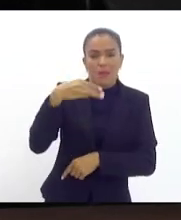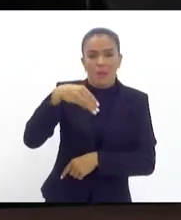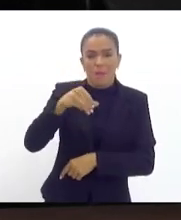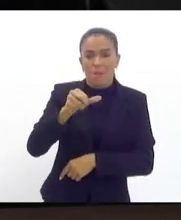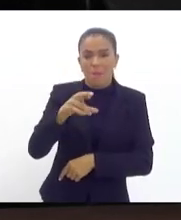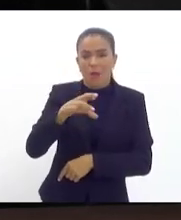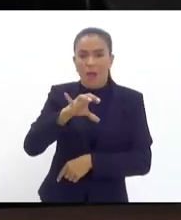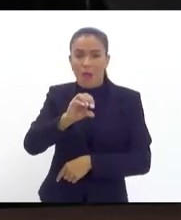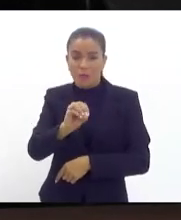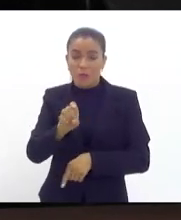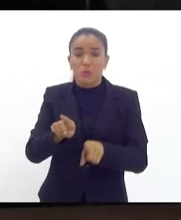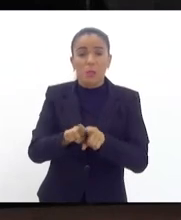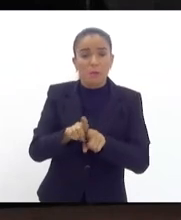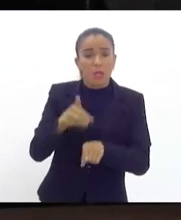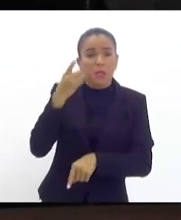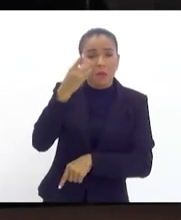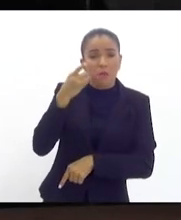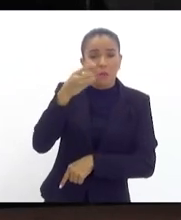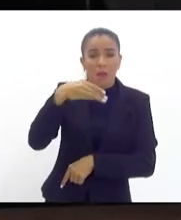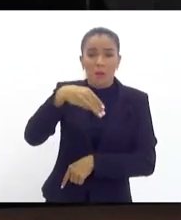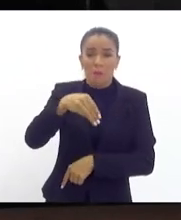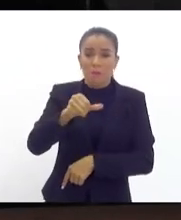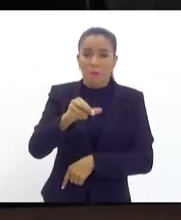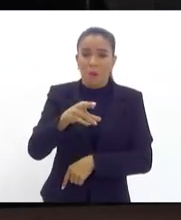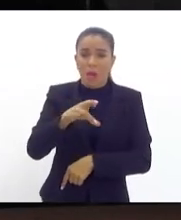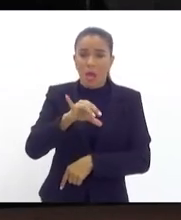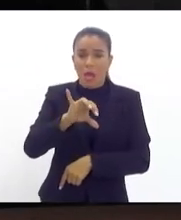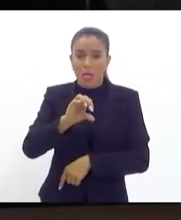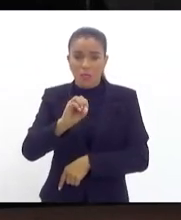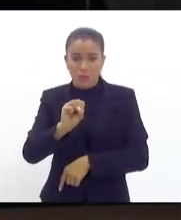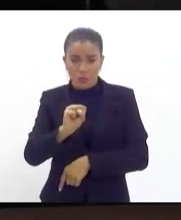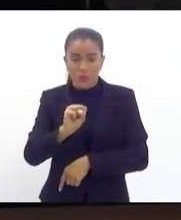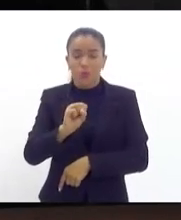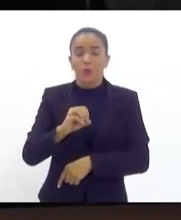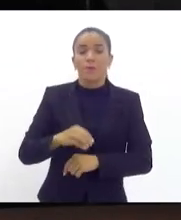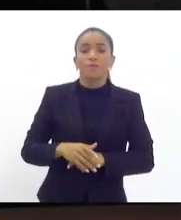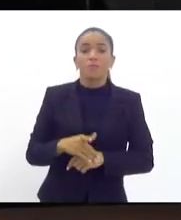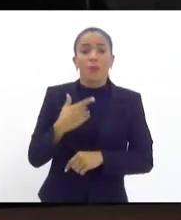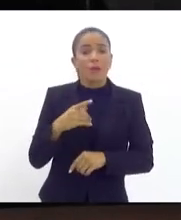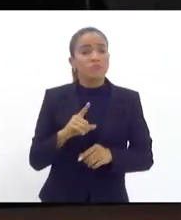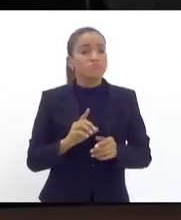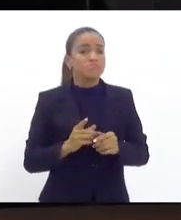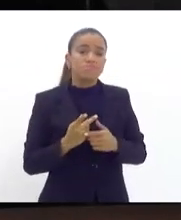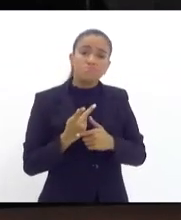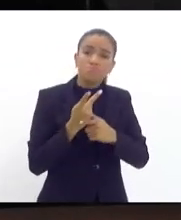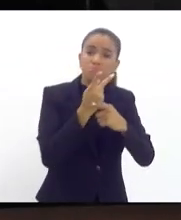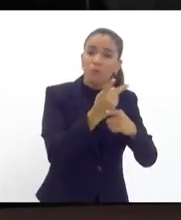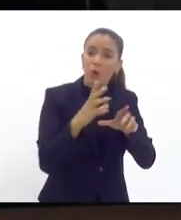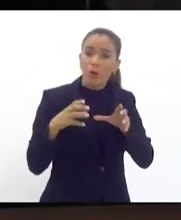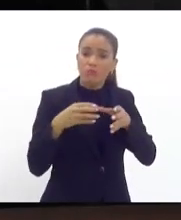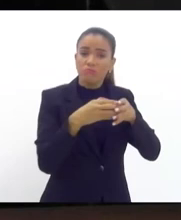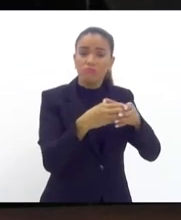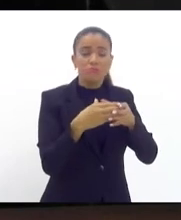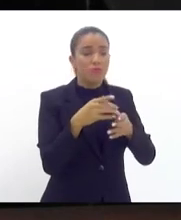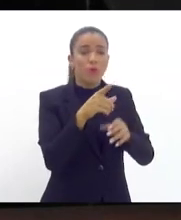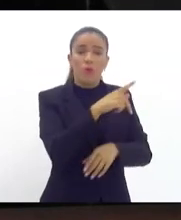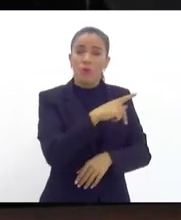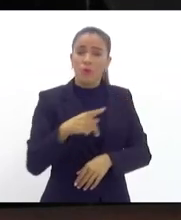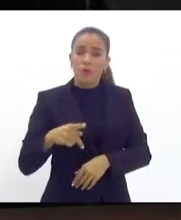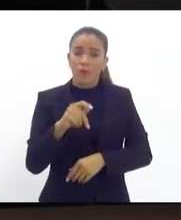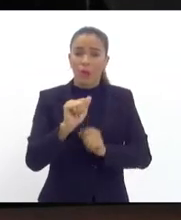Deputado Rodrigo a mulher com certeza que nos dirigimos ao presidente da alerj para pedir informações